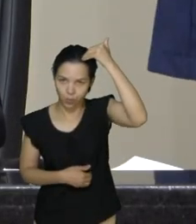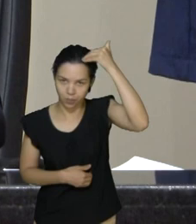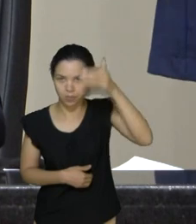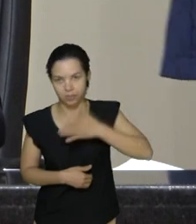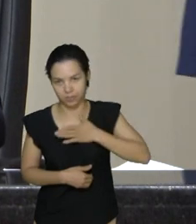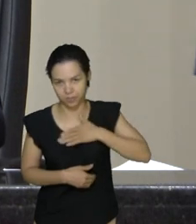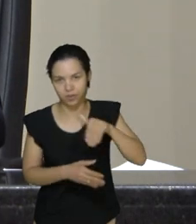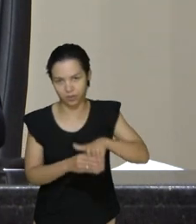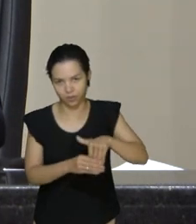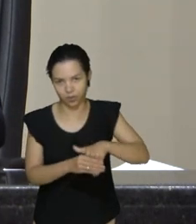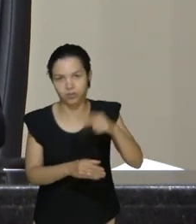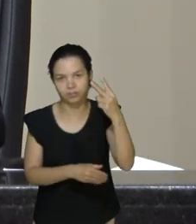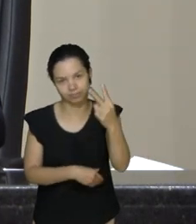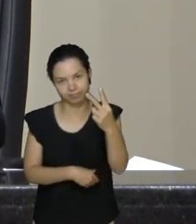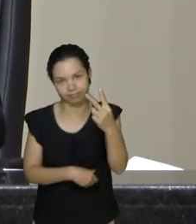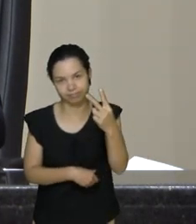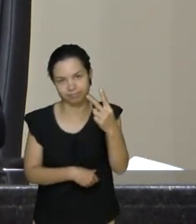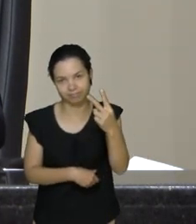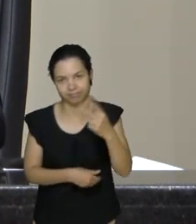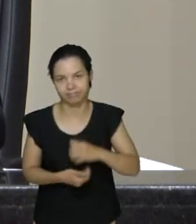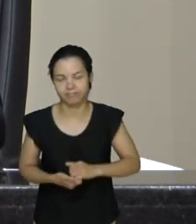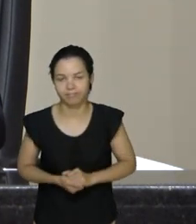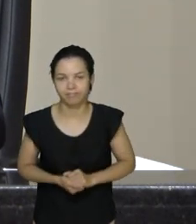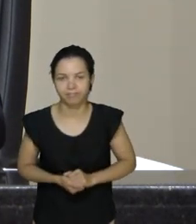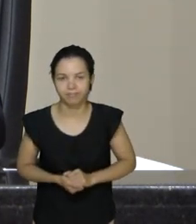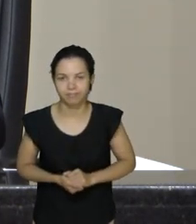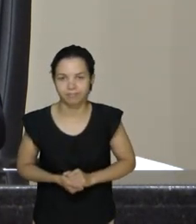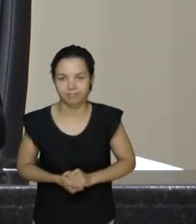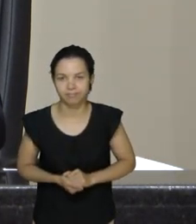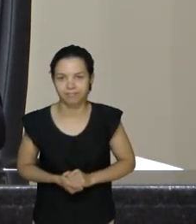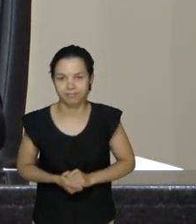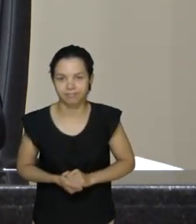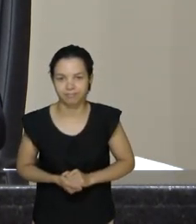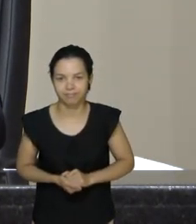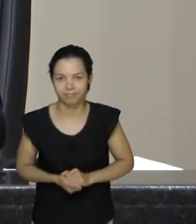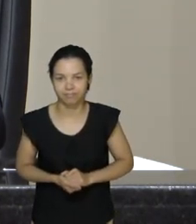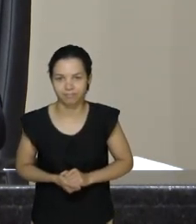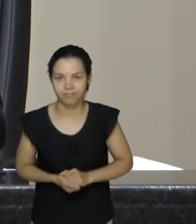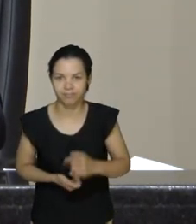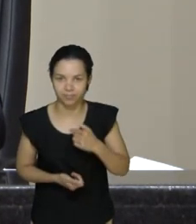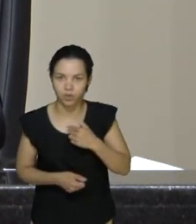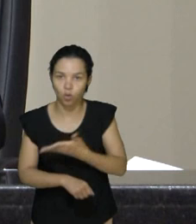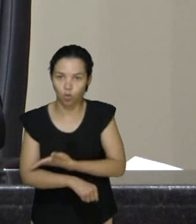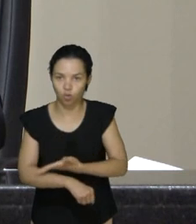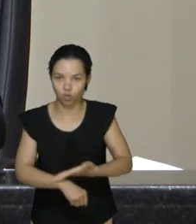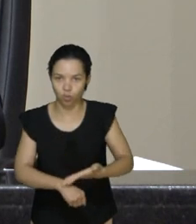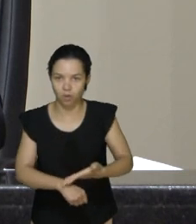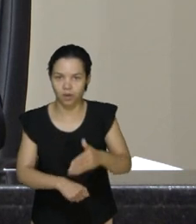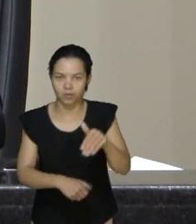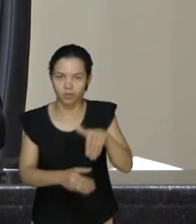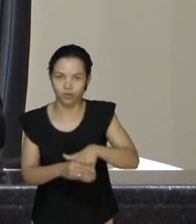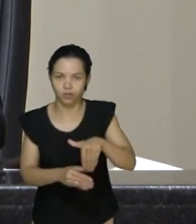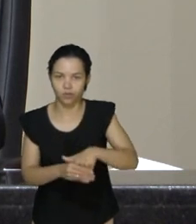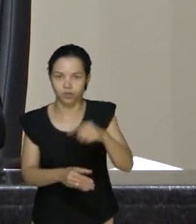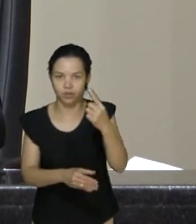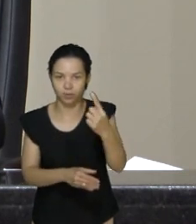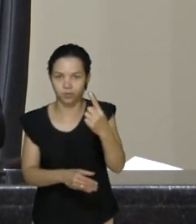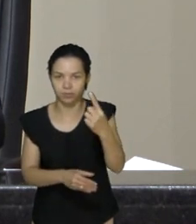2. Obrigado, presidente. É que eu estou acostumado a votar 1, né?